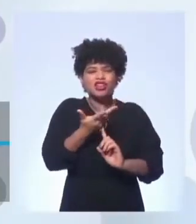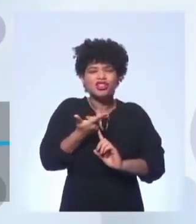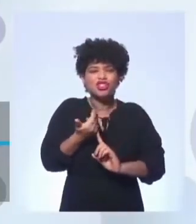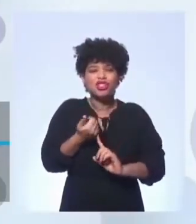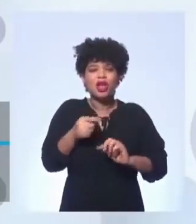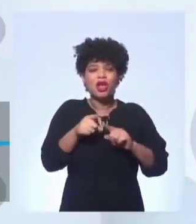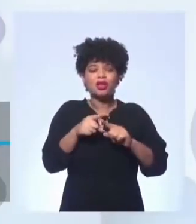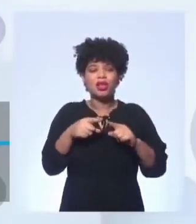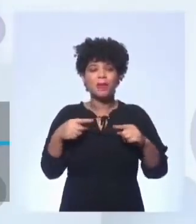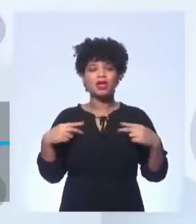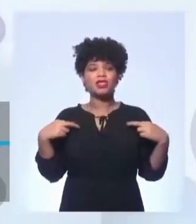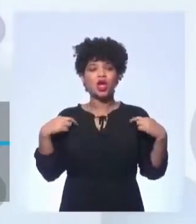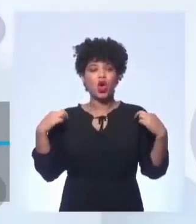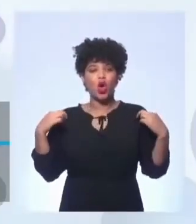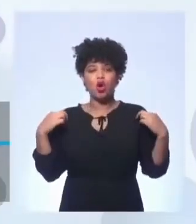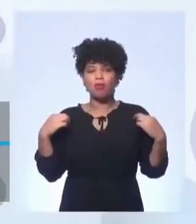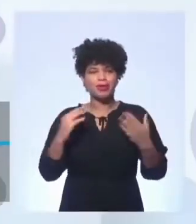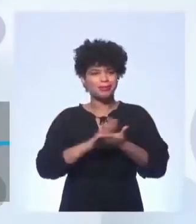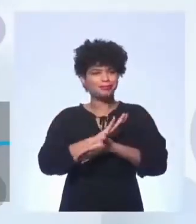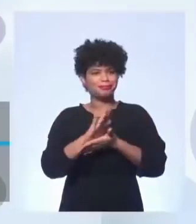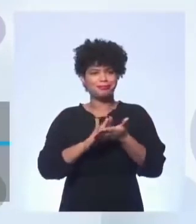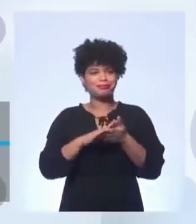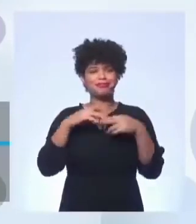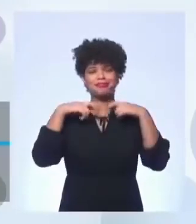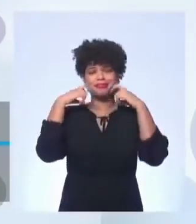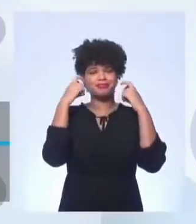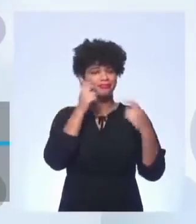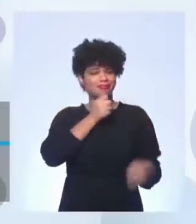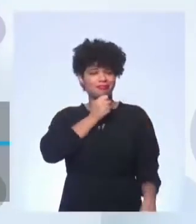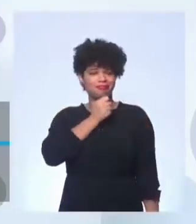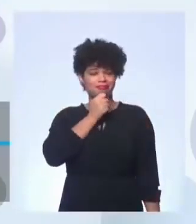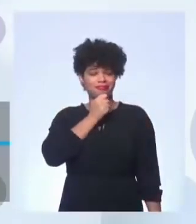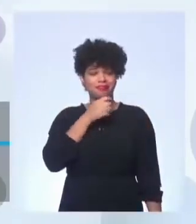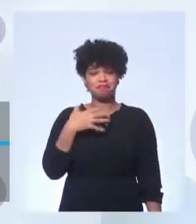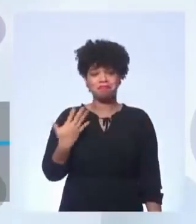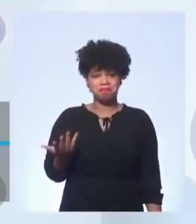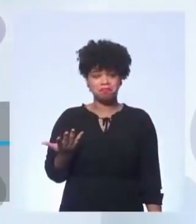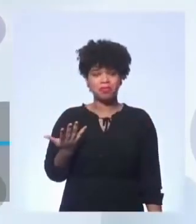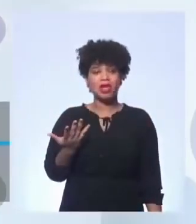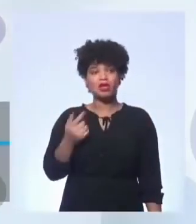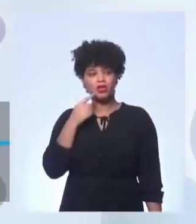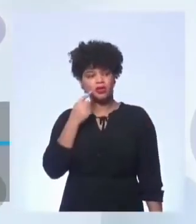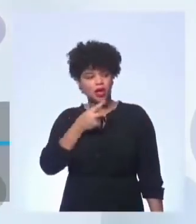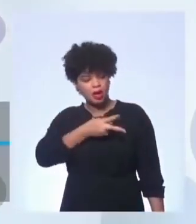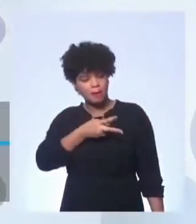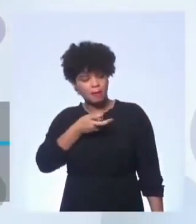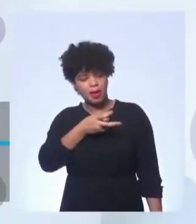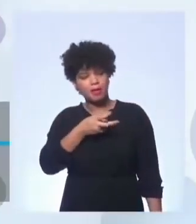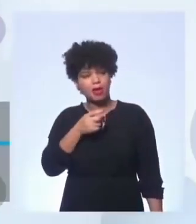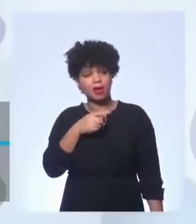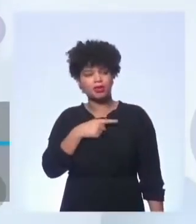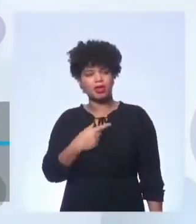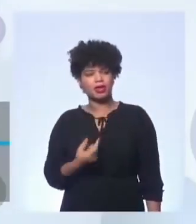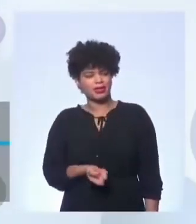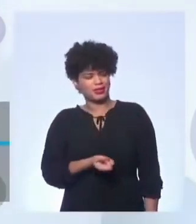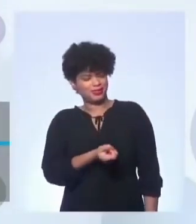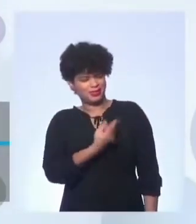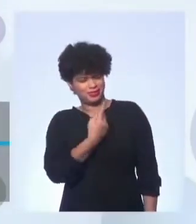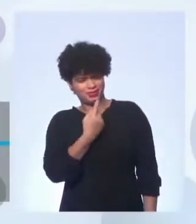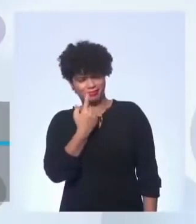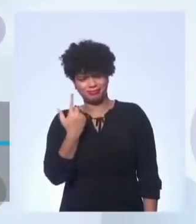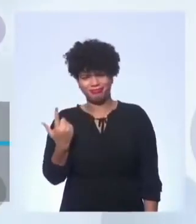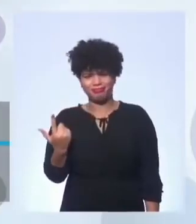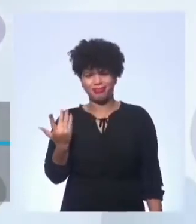andarem nus e não se envergonharem, ou seja, a princípio nós temos aquele estranhamento